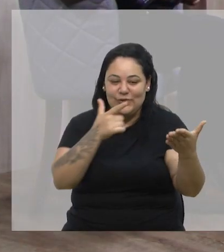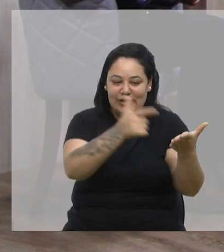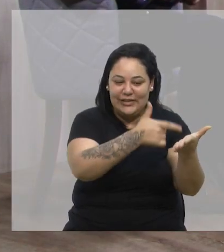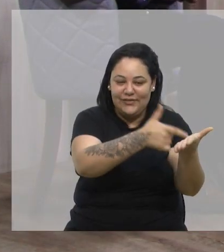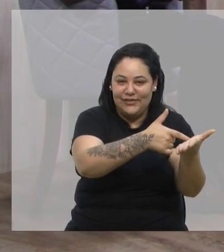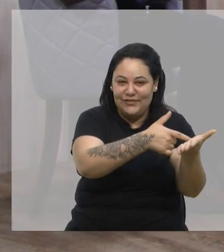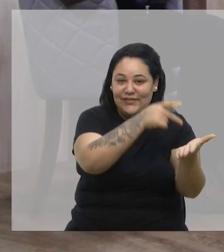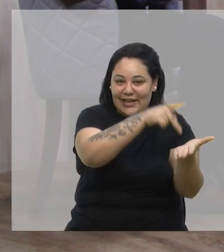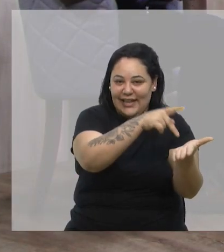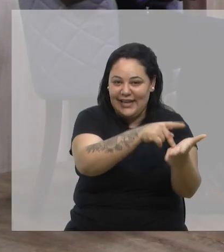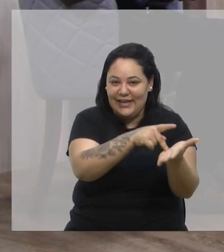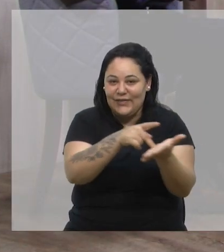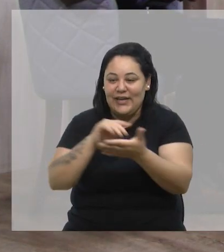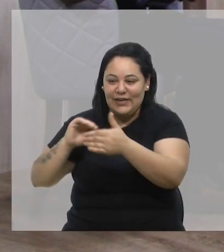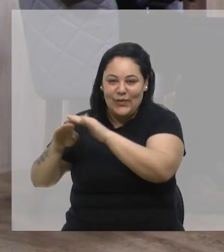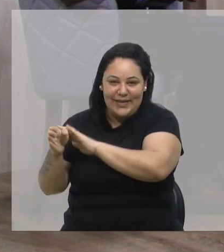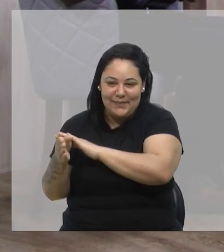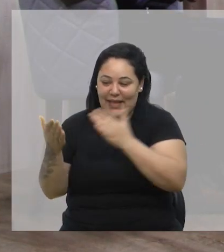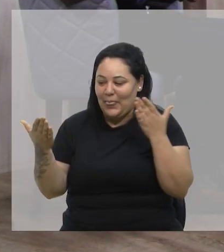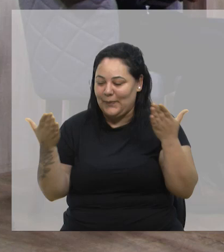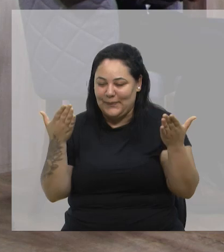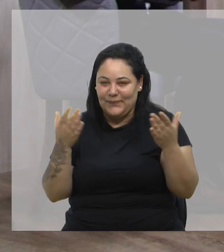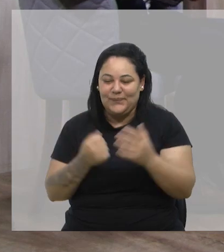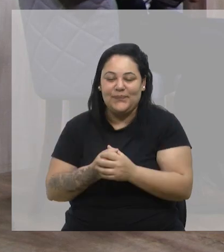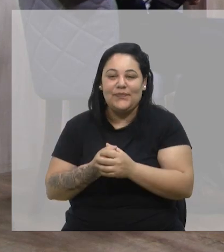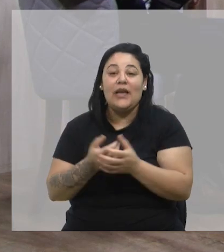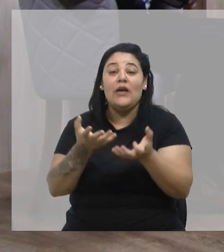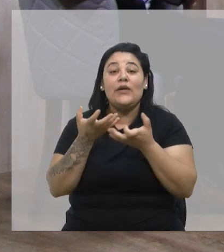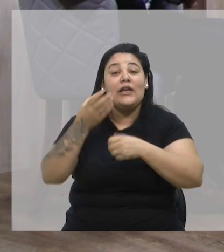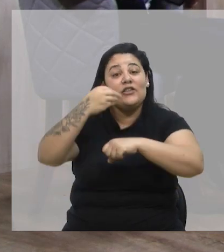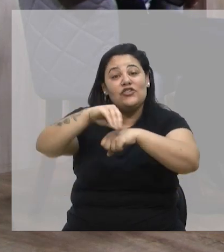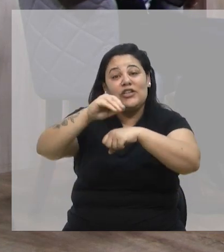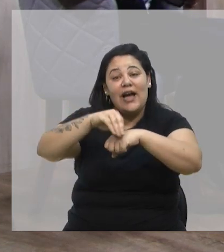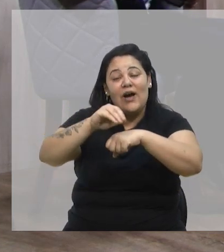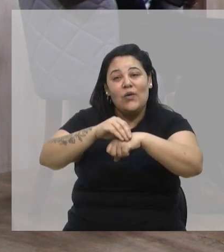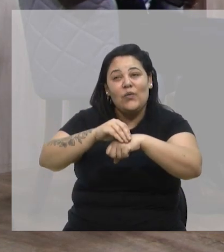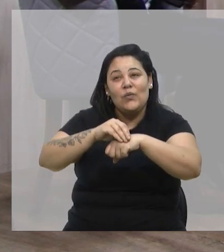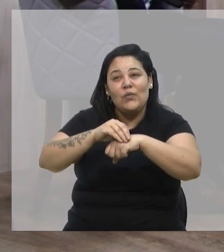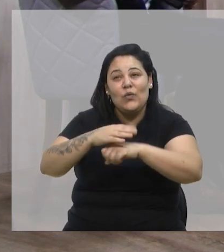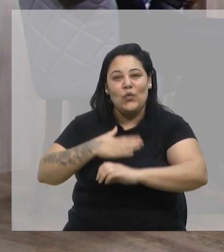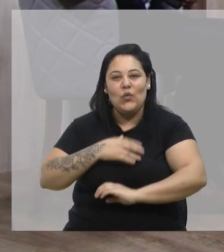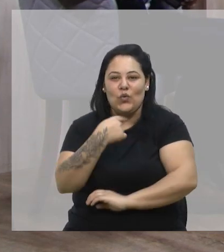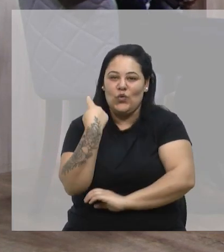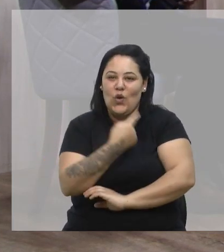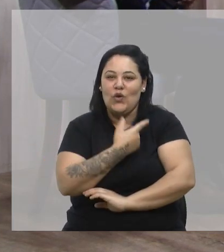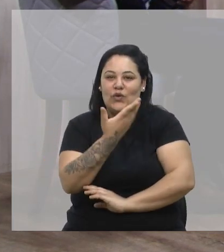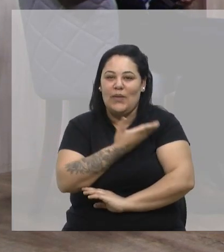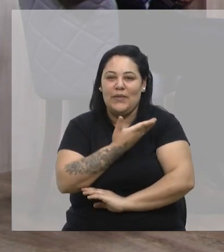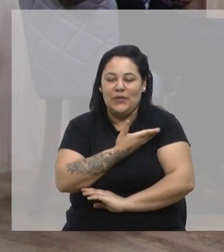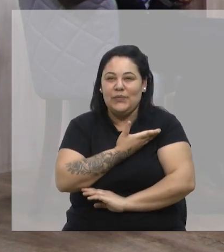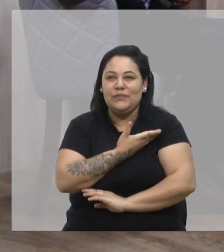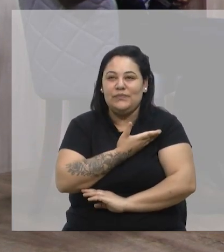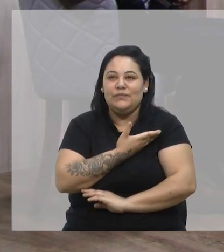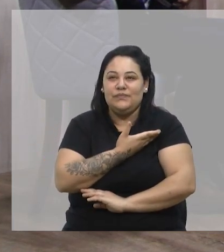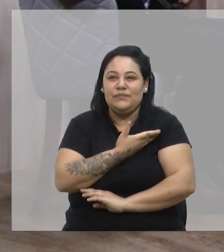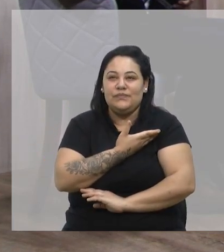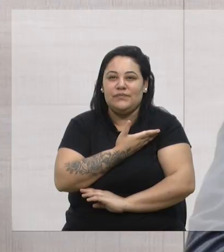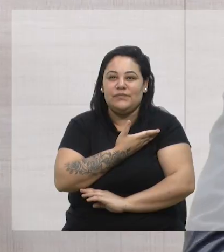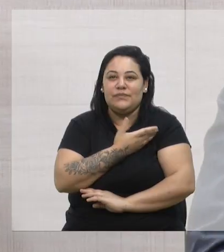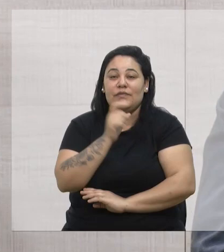original. Eu gostaria de indicar um autor aqui da cidade, que é o Luan Zucchi, nosso amigo, né? Sim. Parceiro de trabalho